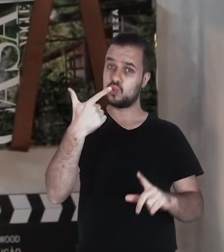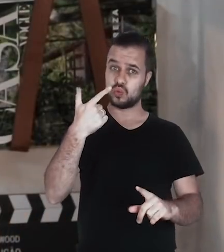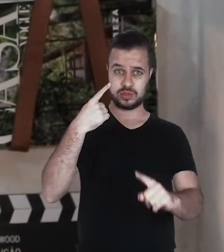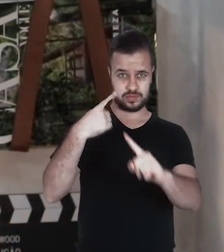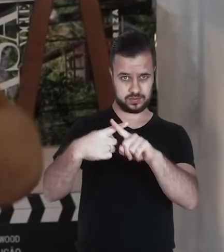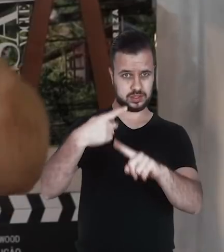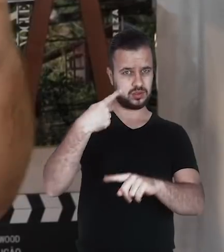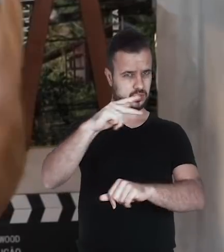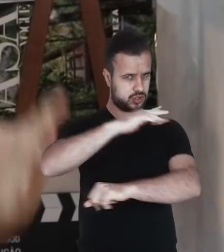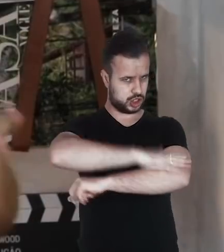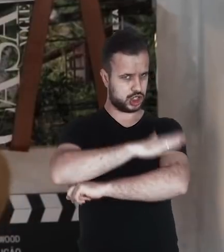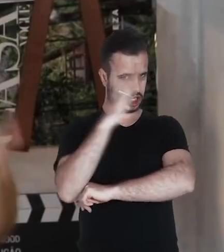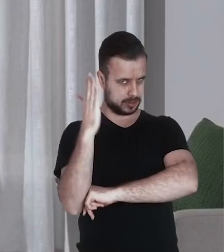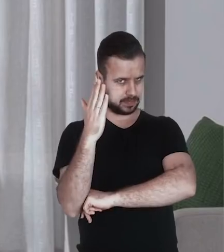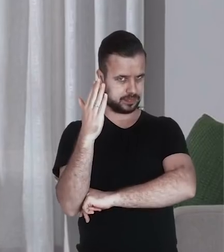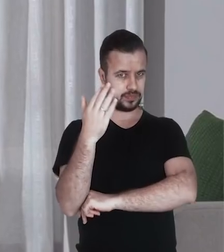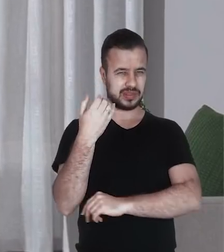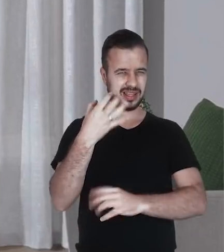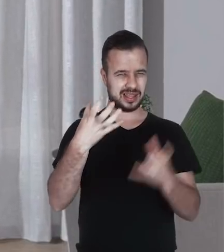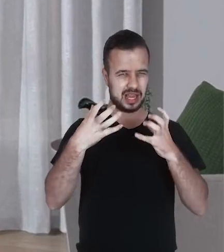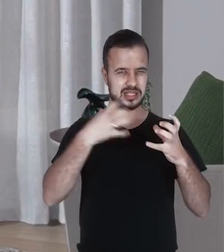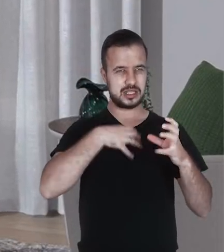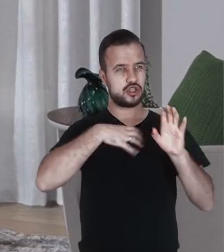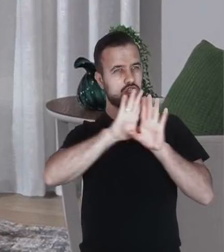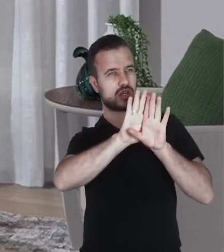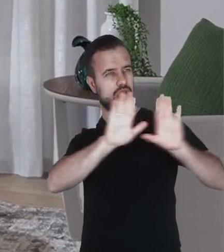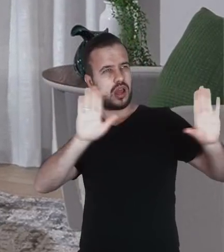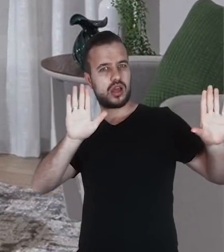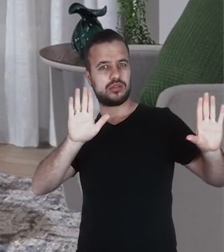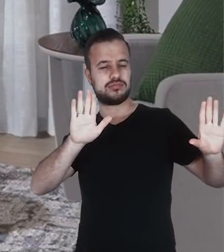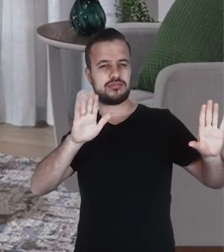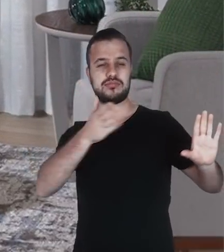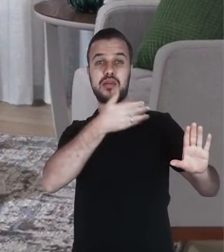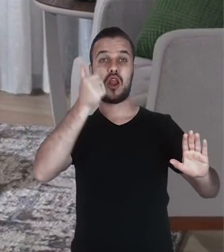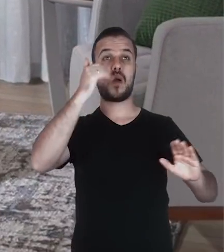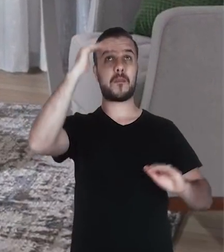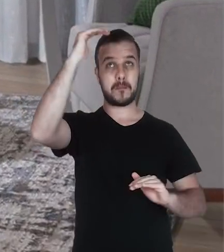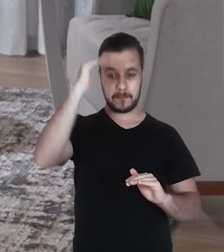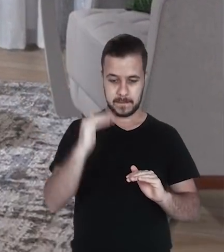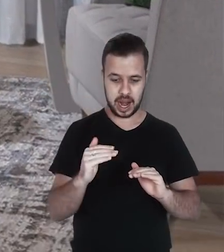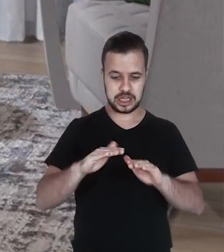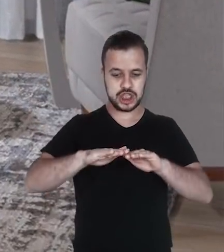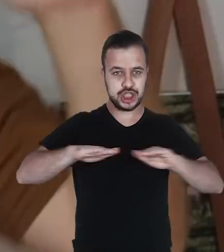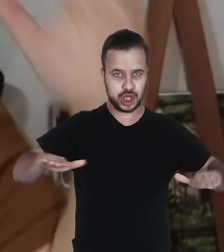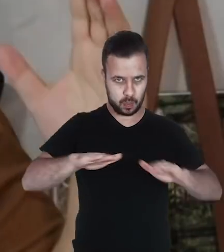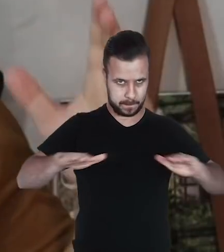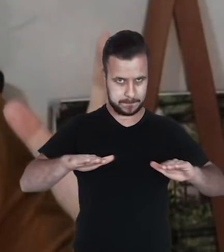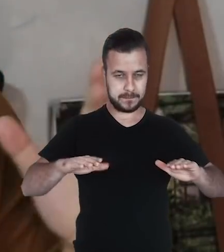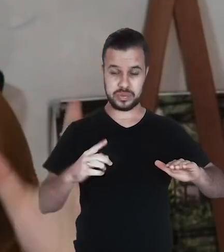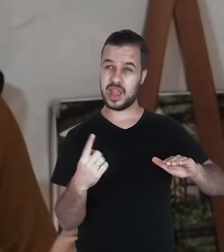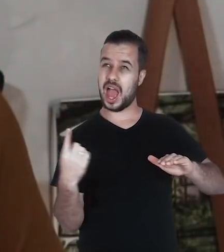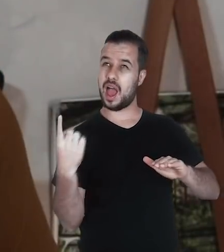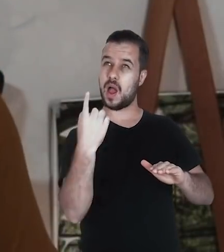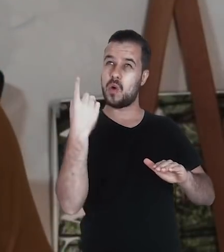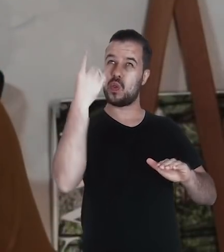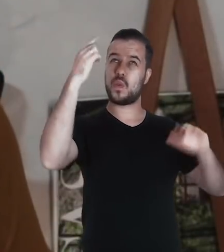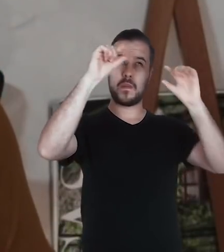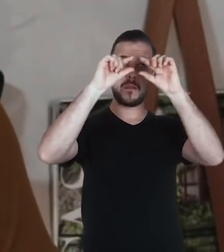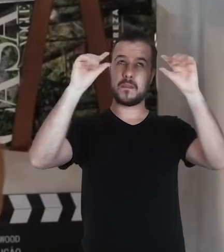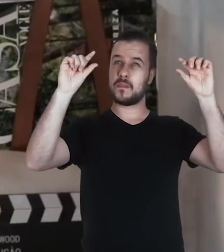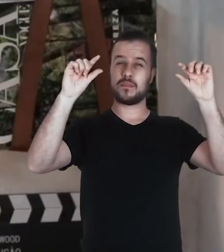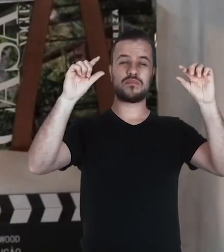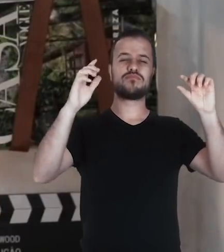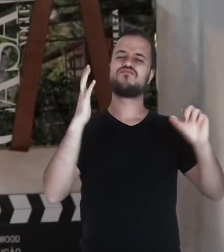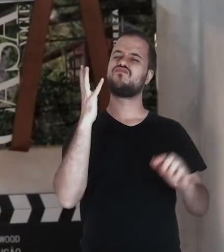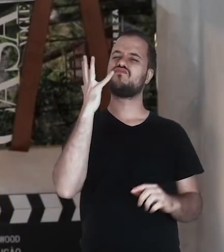da janela. Se você quiser alongar a sua parede, o ideal é que a sua cortina bata no chão. Quanto mais alto você conseguir fixar essa